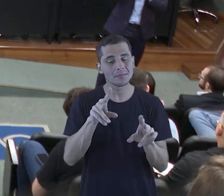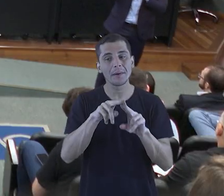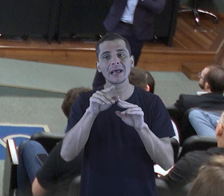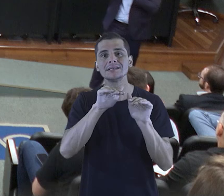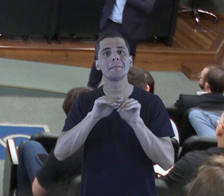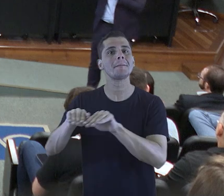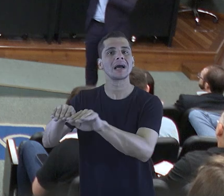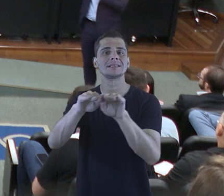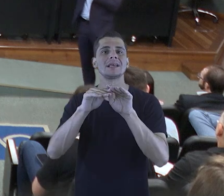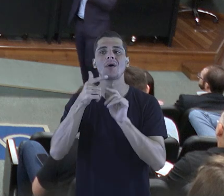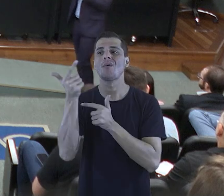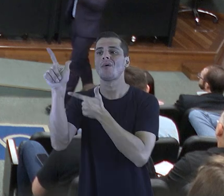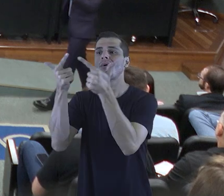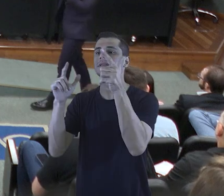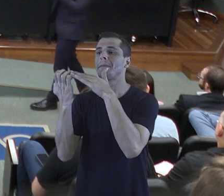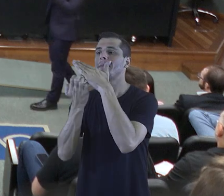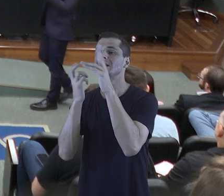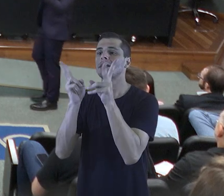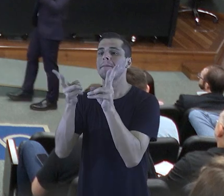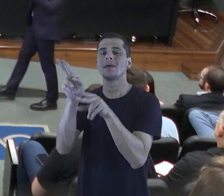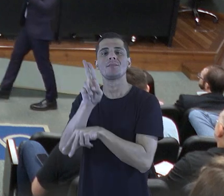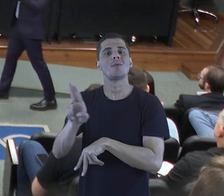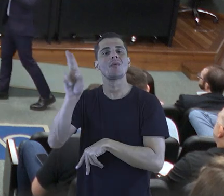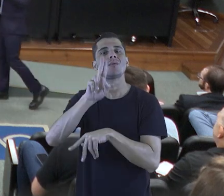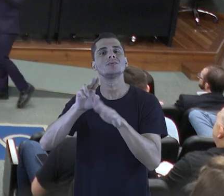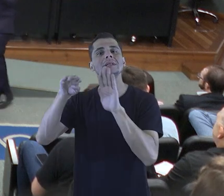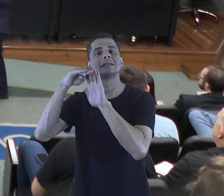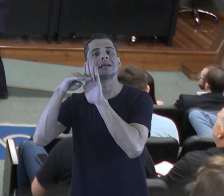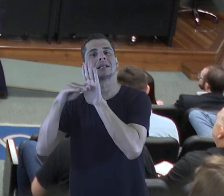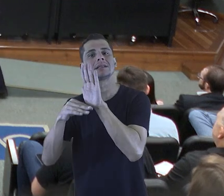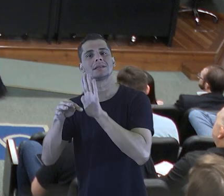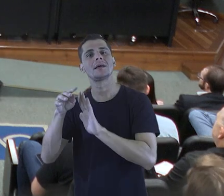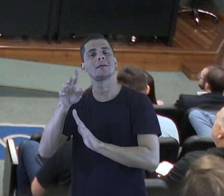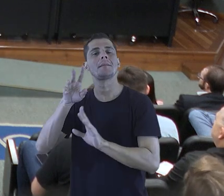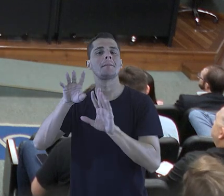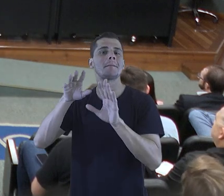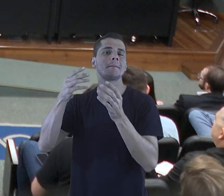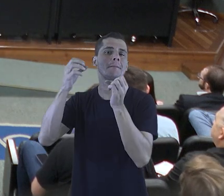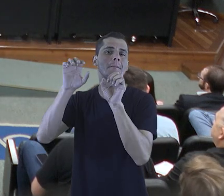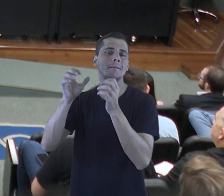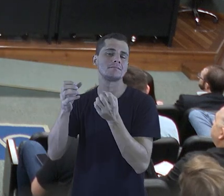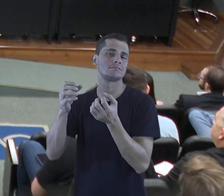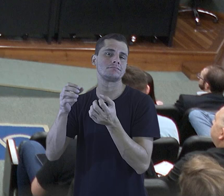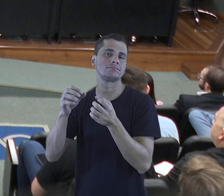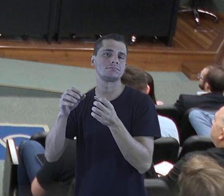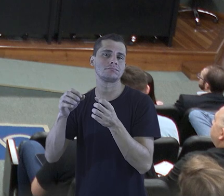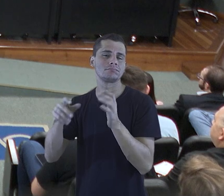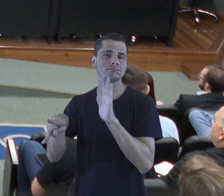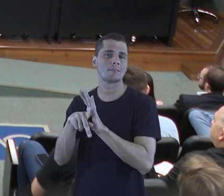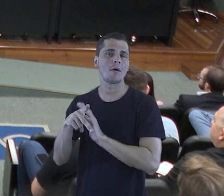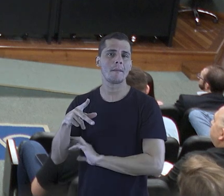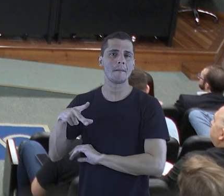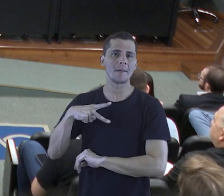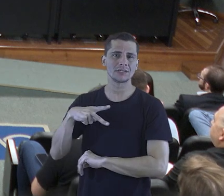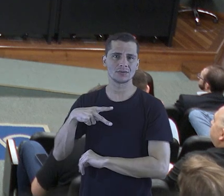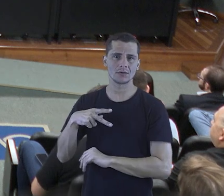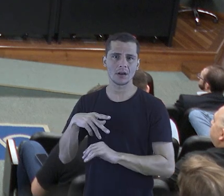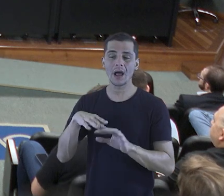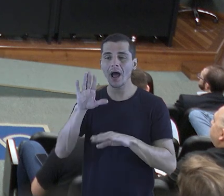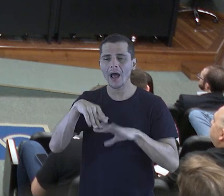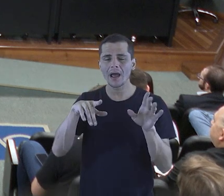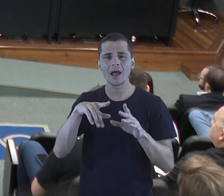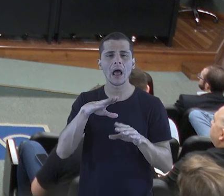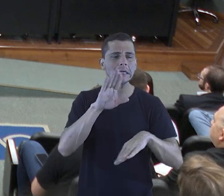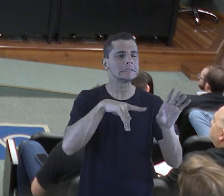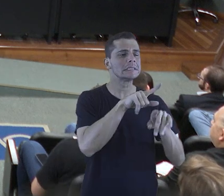Tanto é verdade que um dia um cliente meu disse que tinha adequação à LGPD. A gente perguntou se ele tinha data map, matriz de risco e etc. Ele viu que não tinha nada. Como a atividade era de